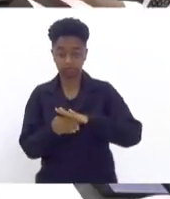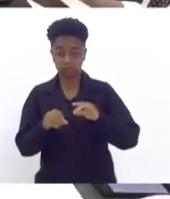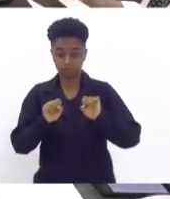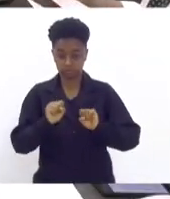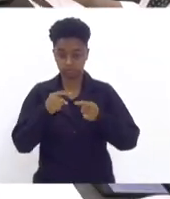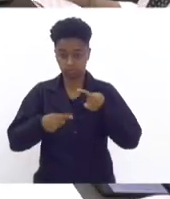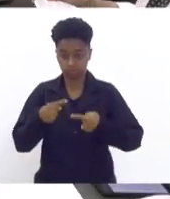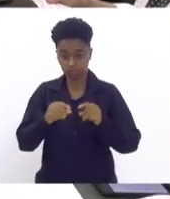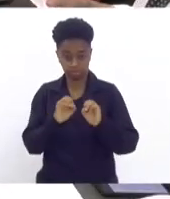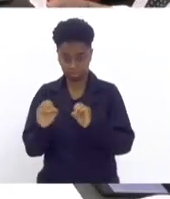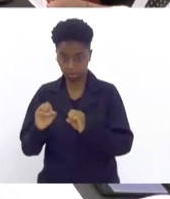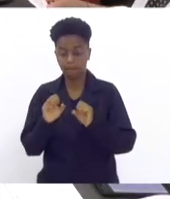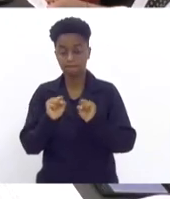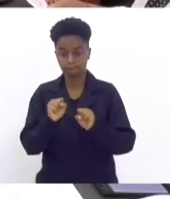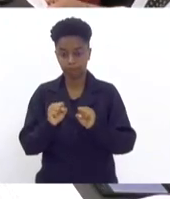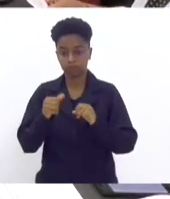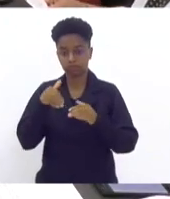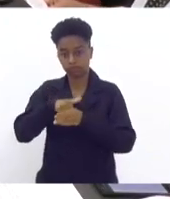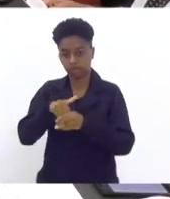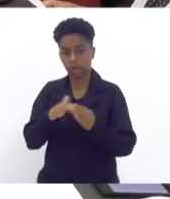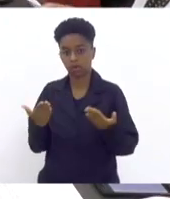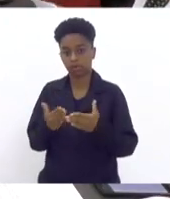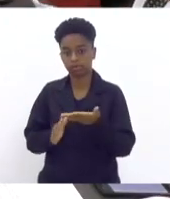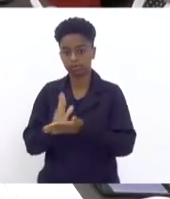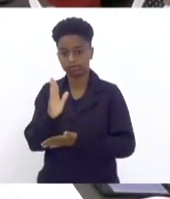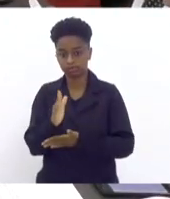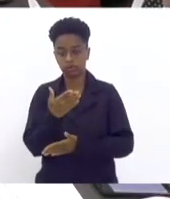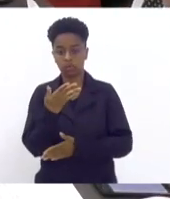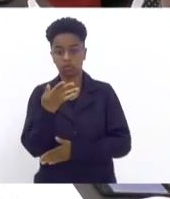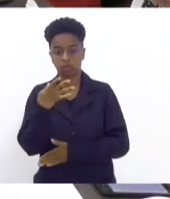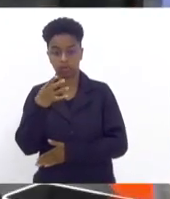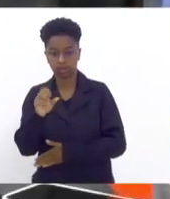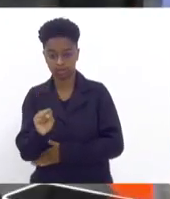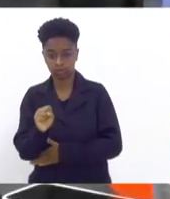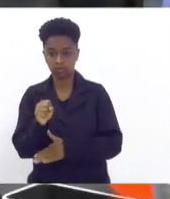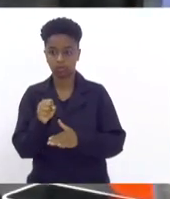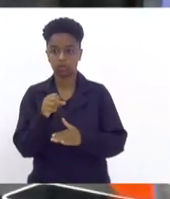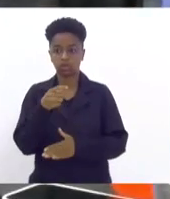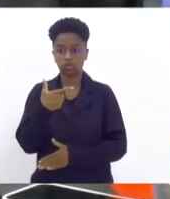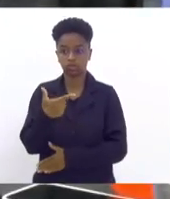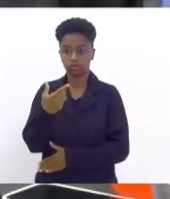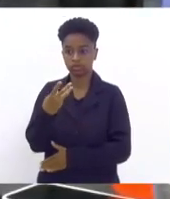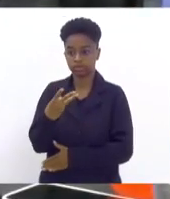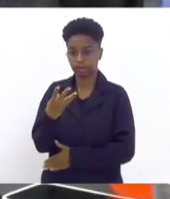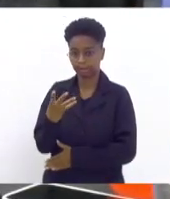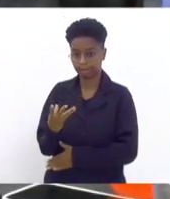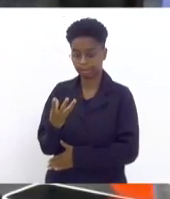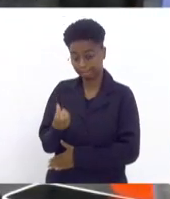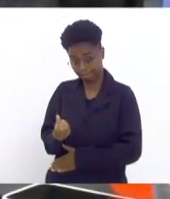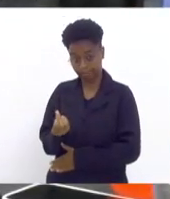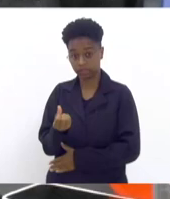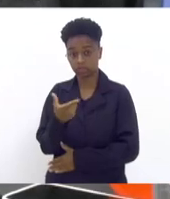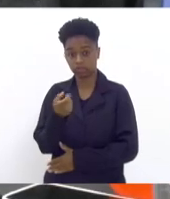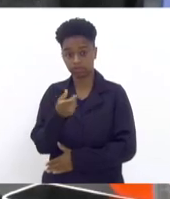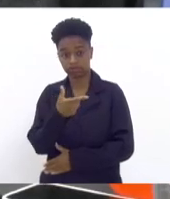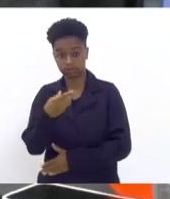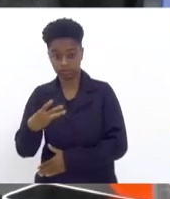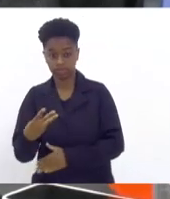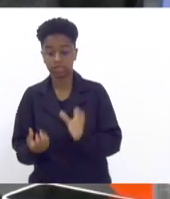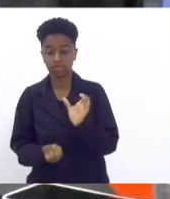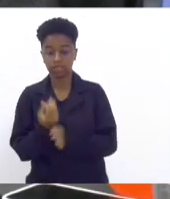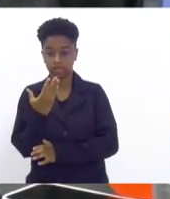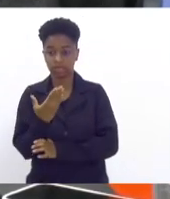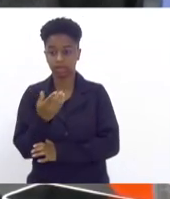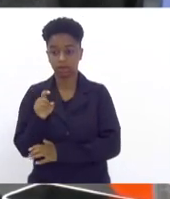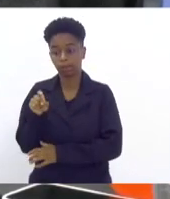discutir, em votação, senhores que a própria permanência como estão, aprovado. 48 da pauta é o PL 236 de 23, de autoria do deputado Rosenberg Reis, que institui o botão